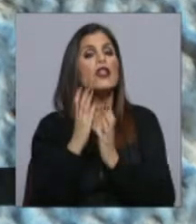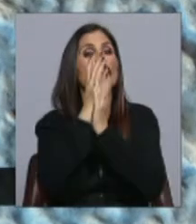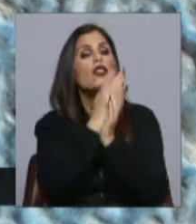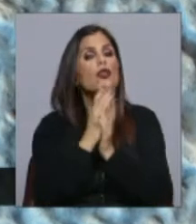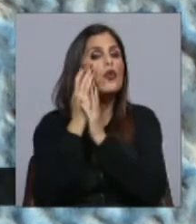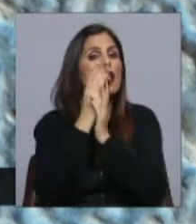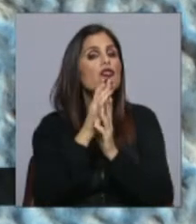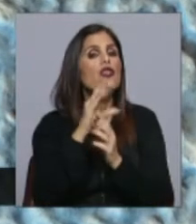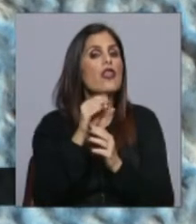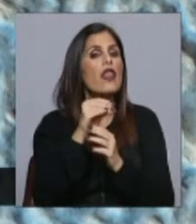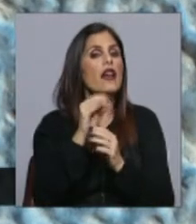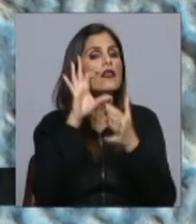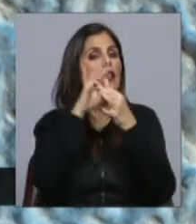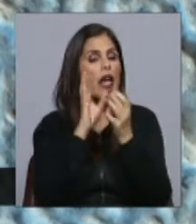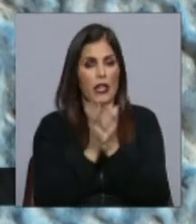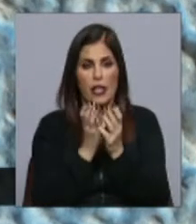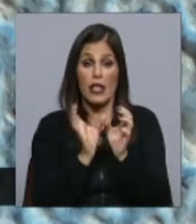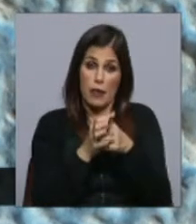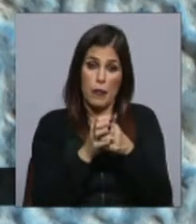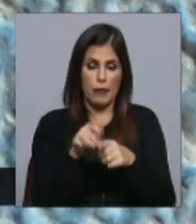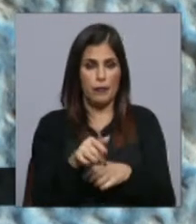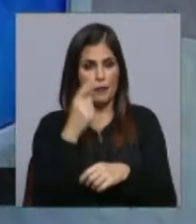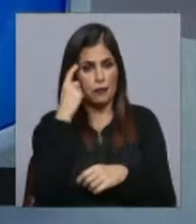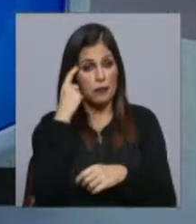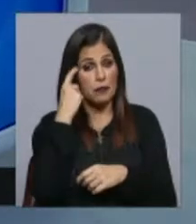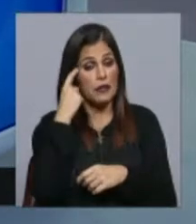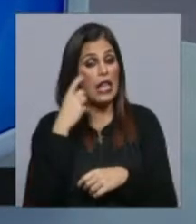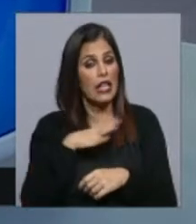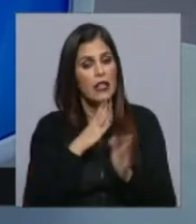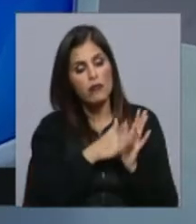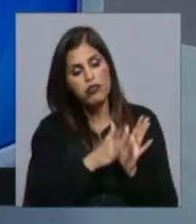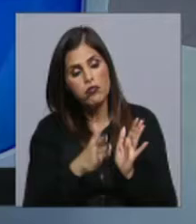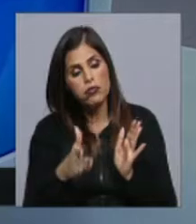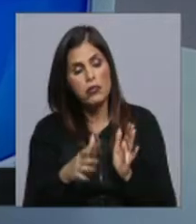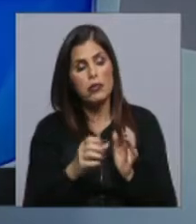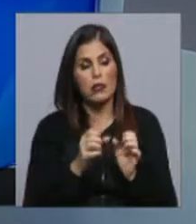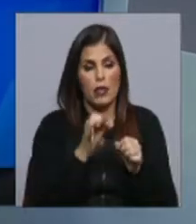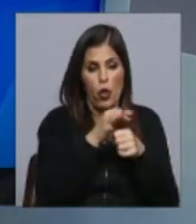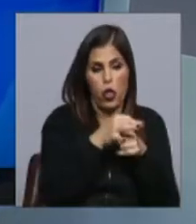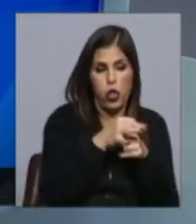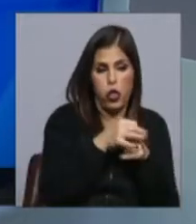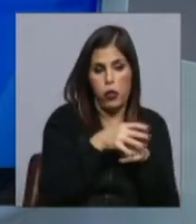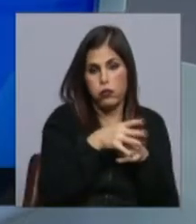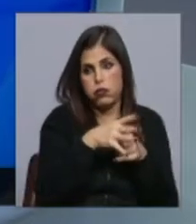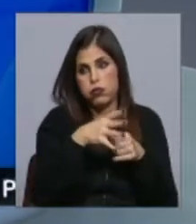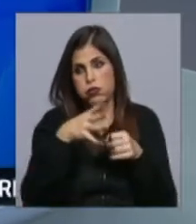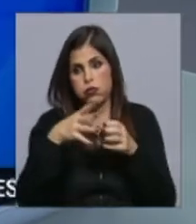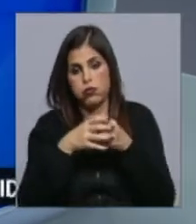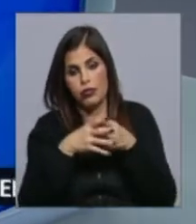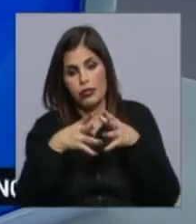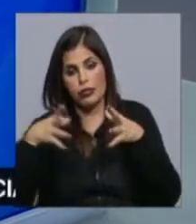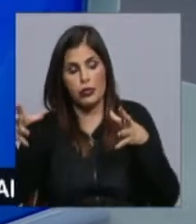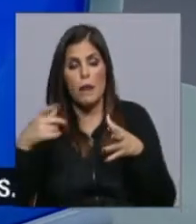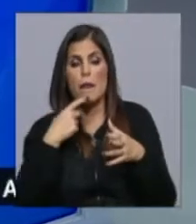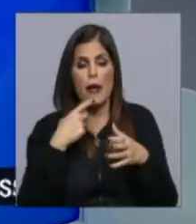relacionados com esta equipa, e estavam à espera então de ver essa linha ordenada de tamanho de rochas ao longo desses glaciares. Aquela imagem que vimos há